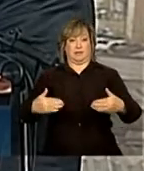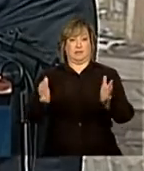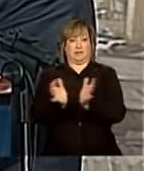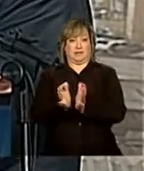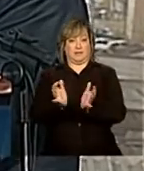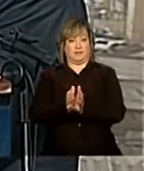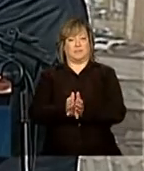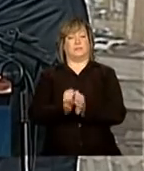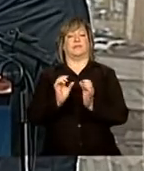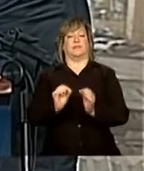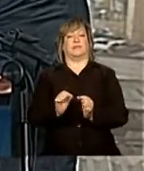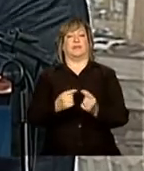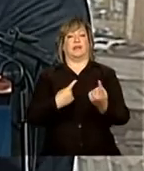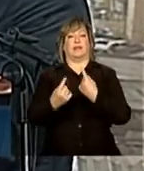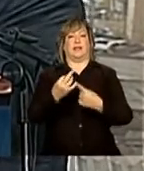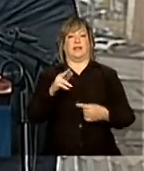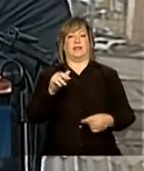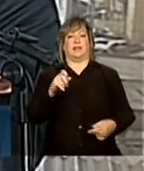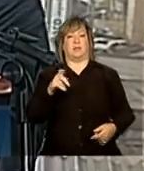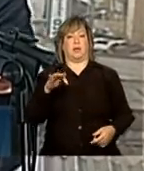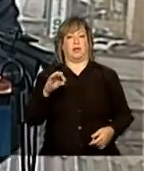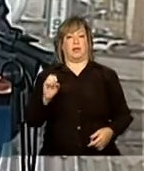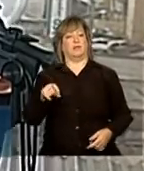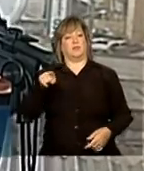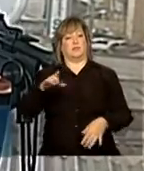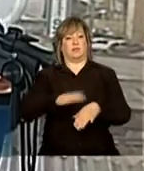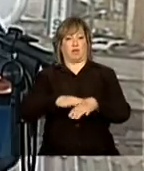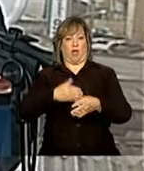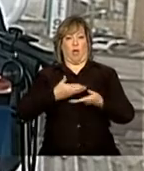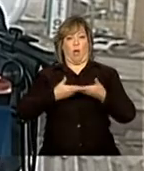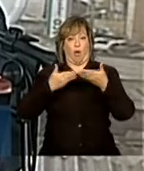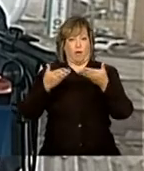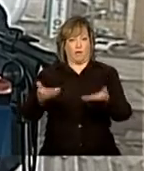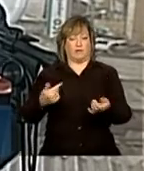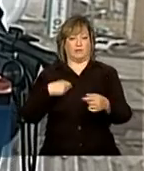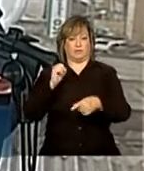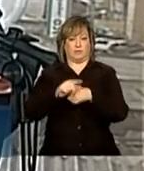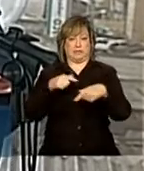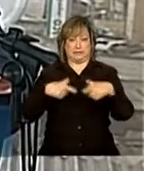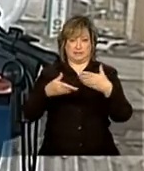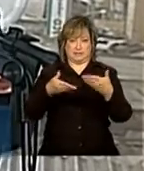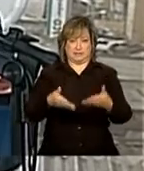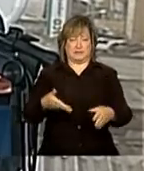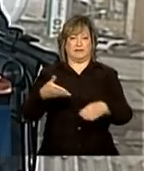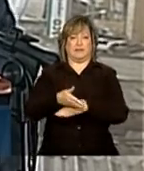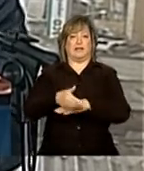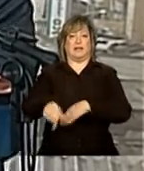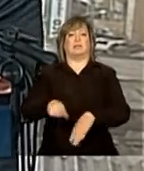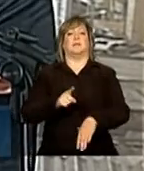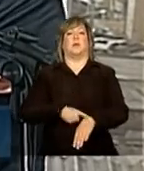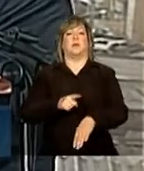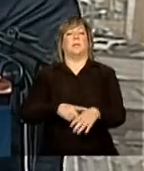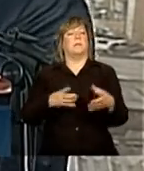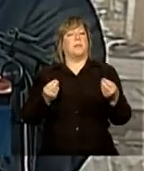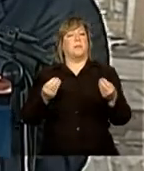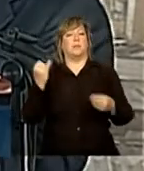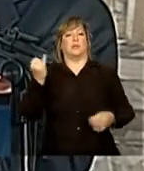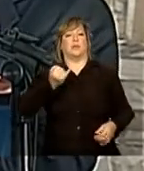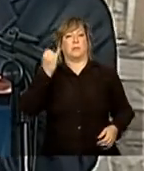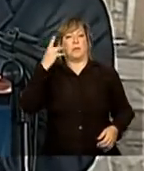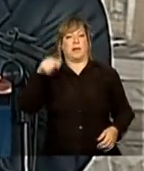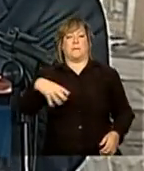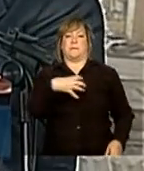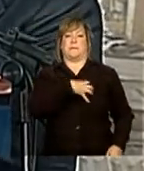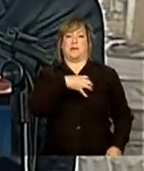Vossa Excelência que me honrou com o convite para estar nesse cargo, participando desse momento tão importante para a